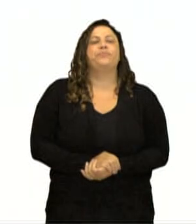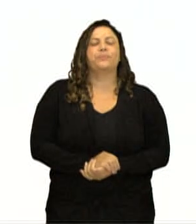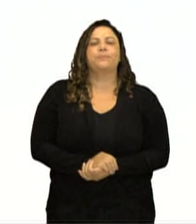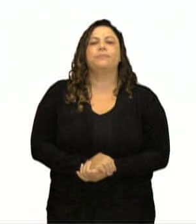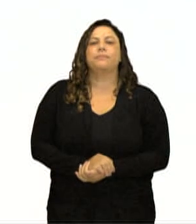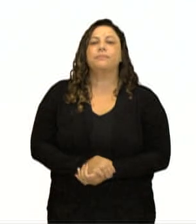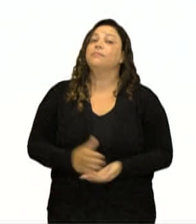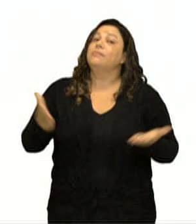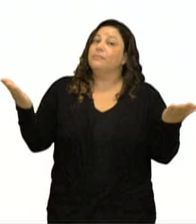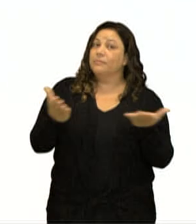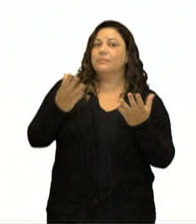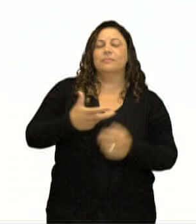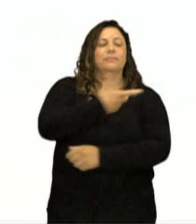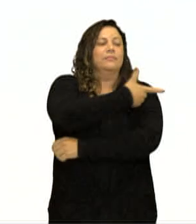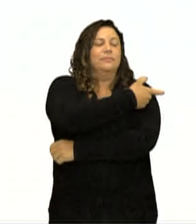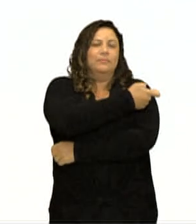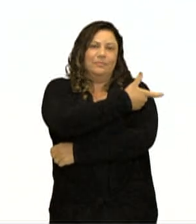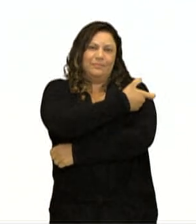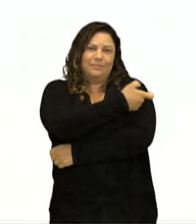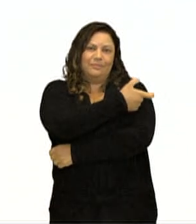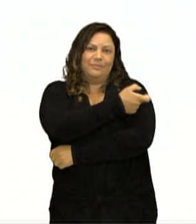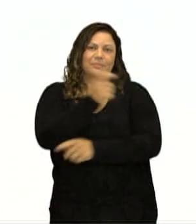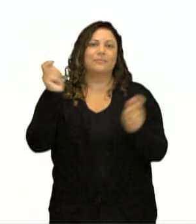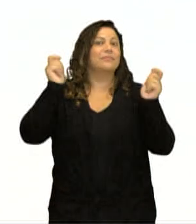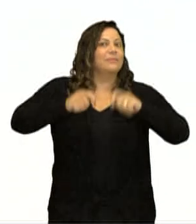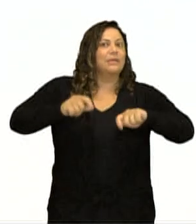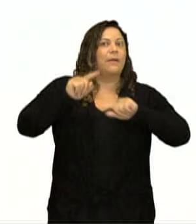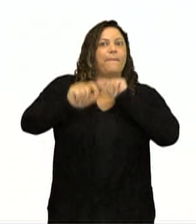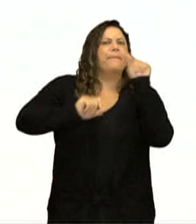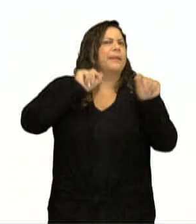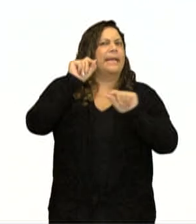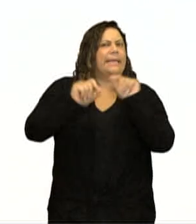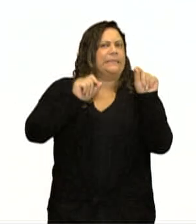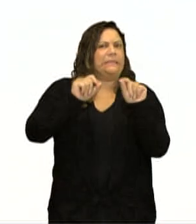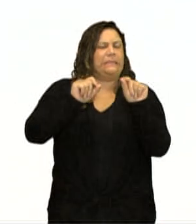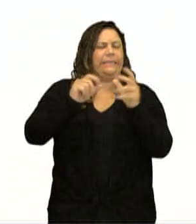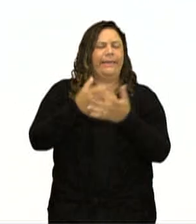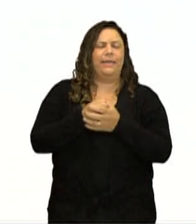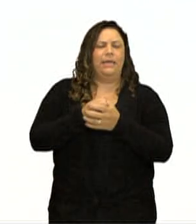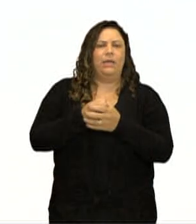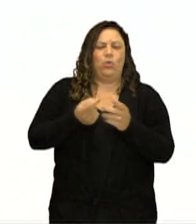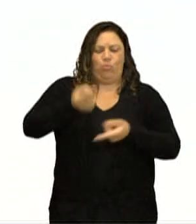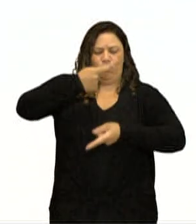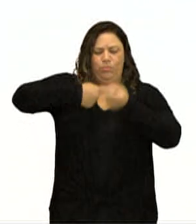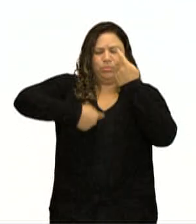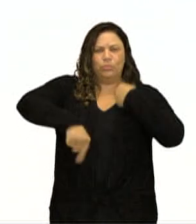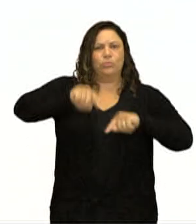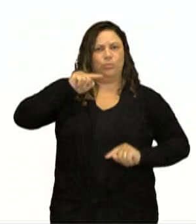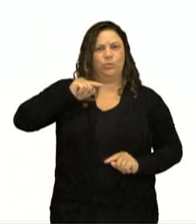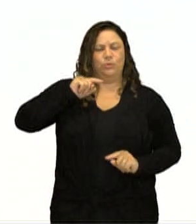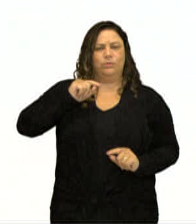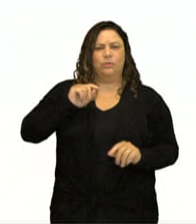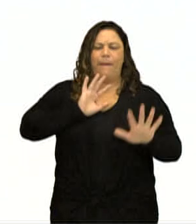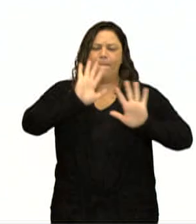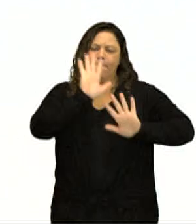elas servem para curar ou prevenir? Elas servem para prevenir doenças, ou seja,